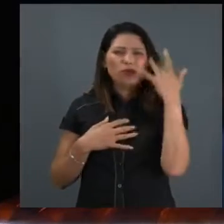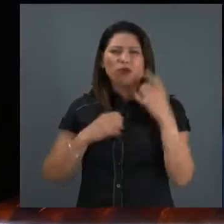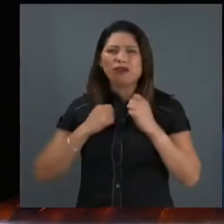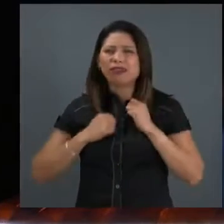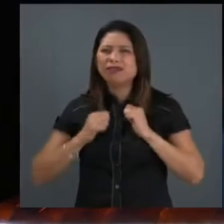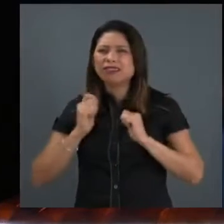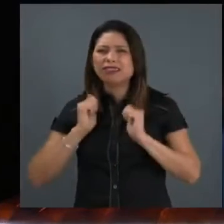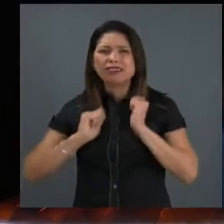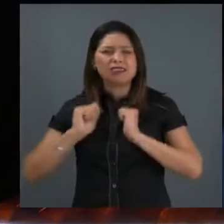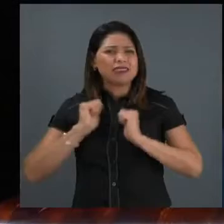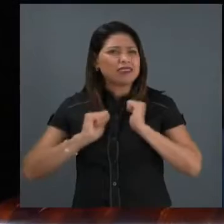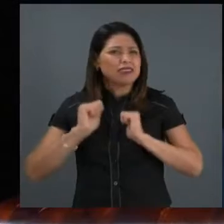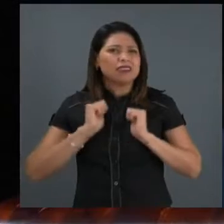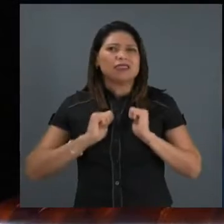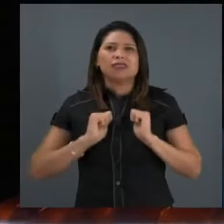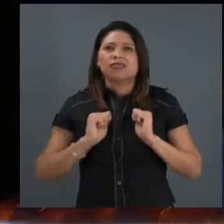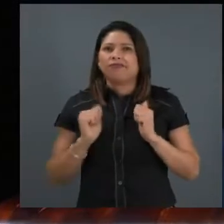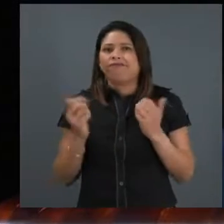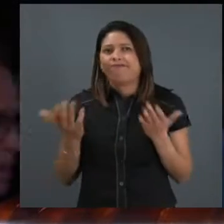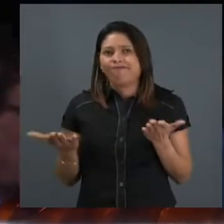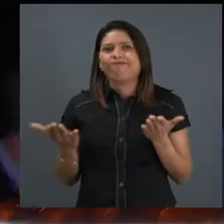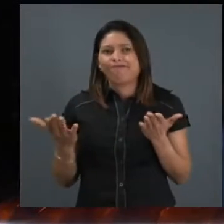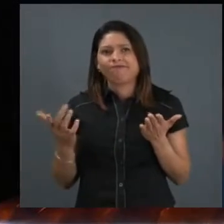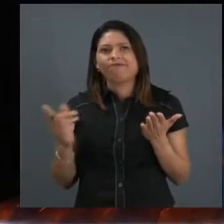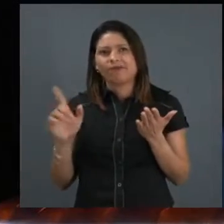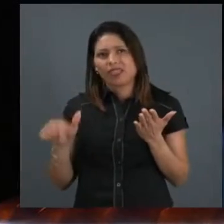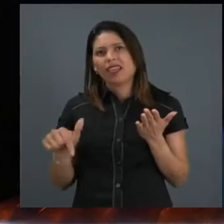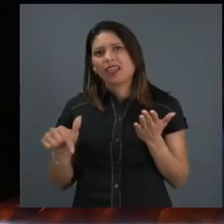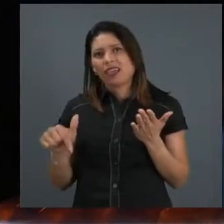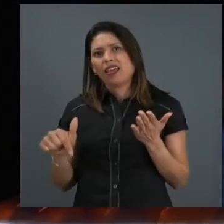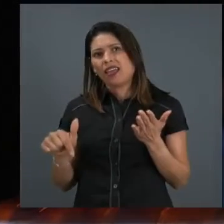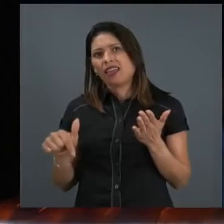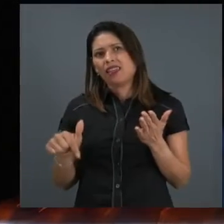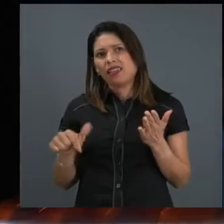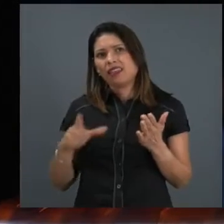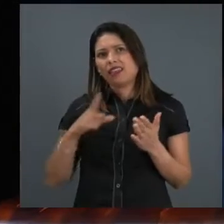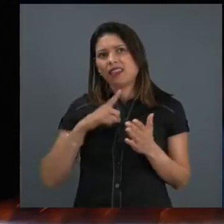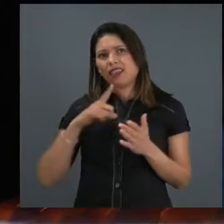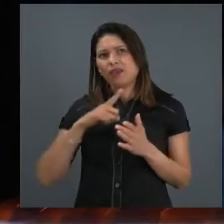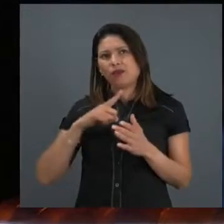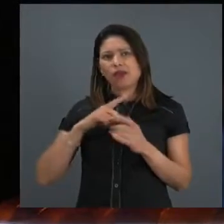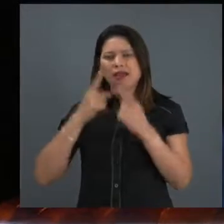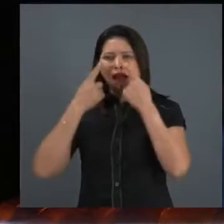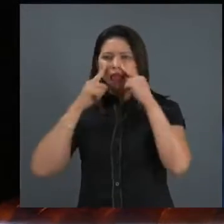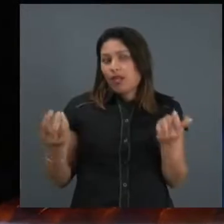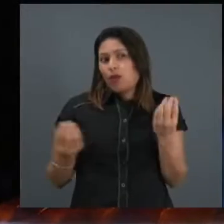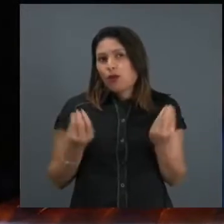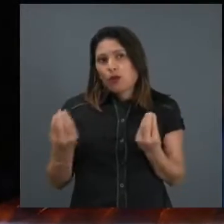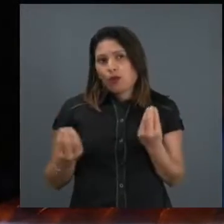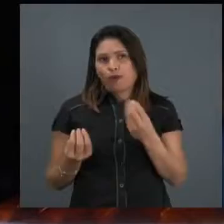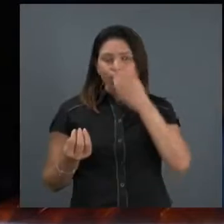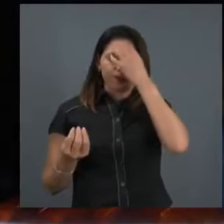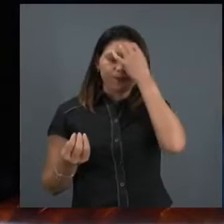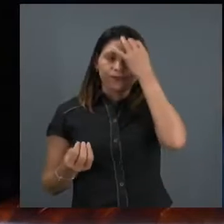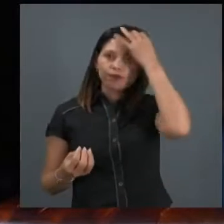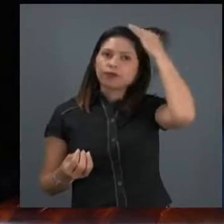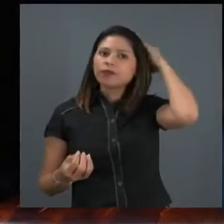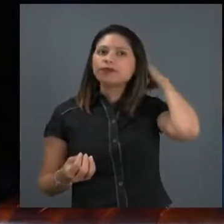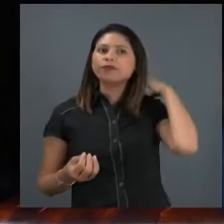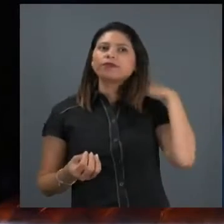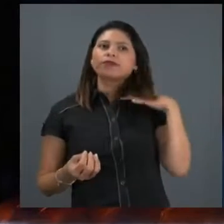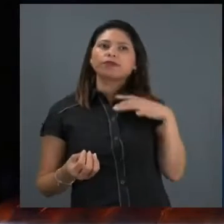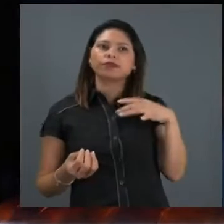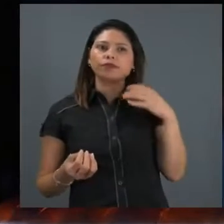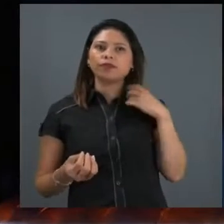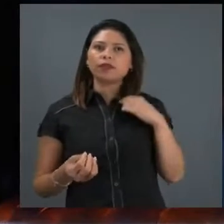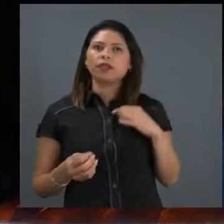fazer que as lágrimas caiam no rosto de qualquer mortal que vê aquilo que está se vendo lá. Mas, se vocês vão